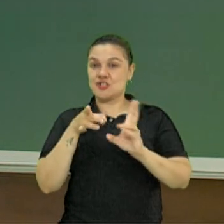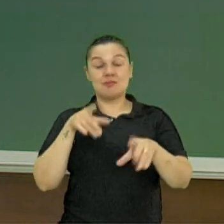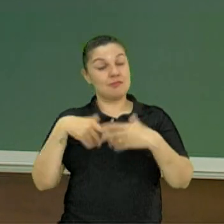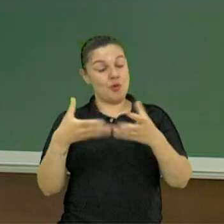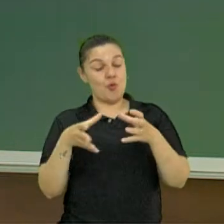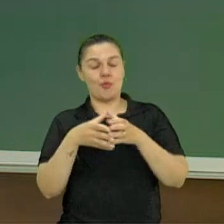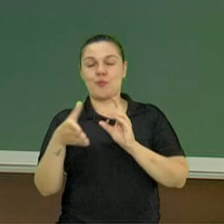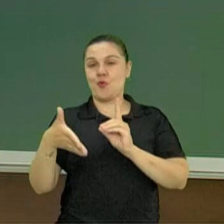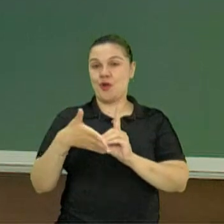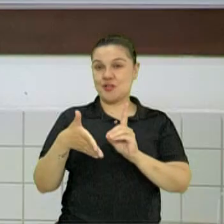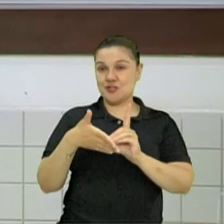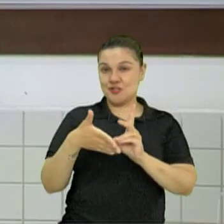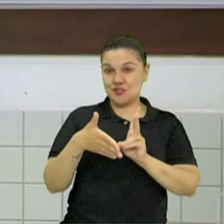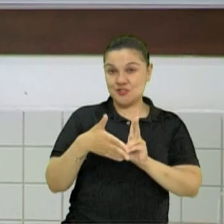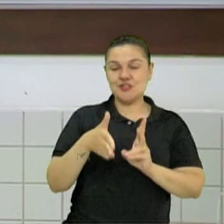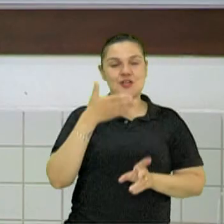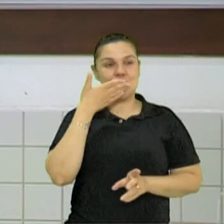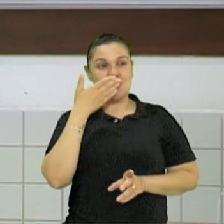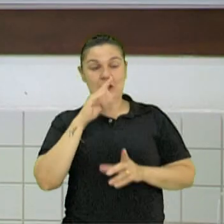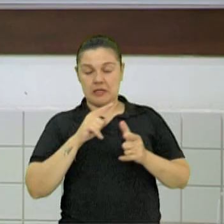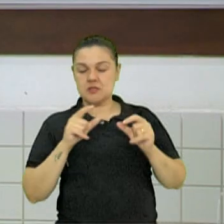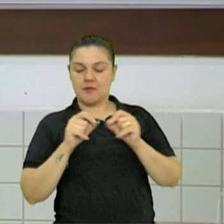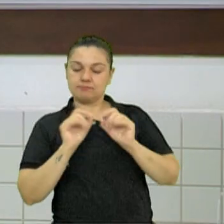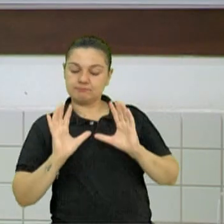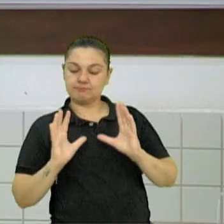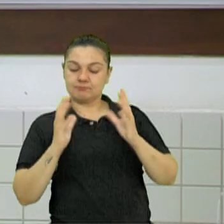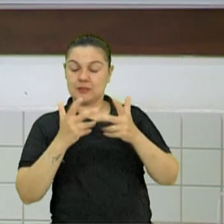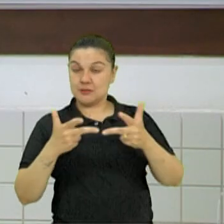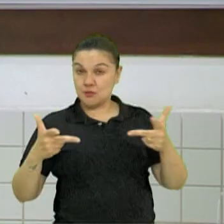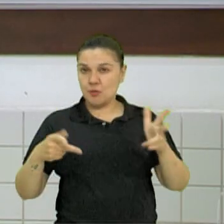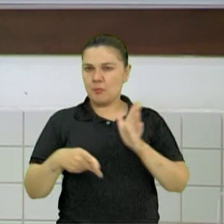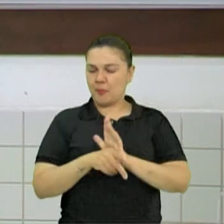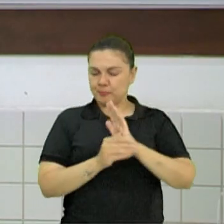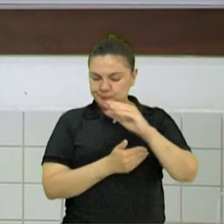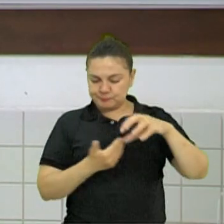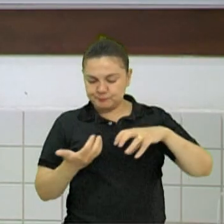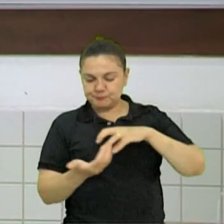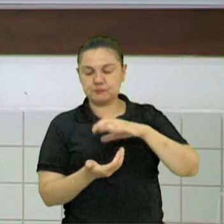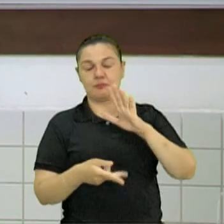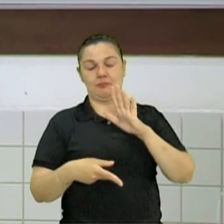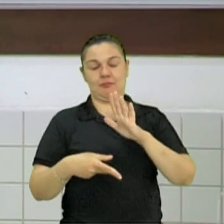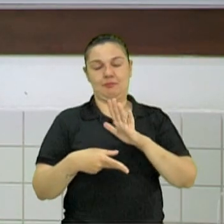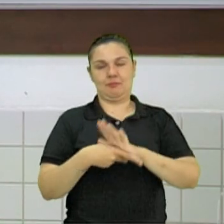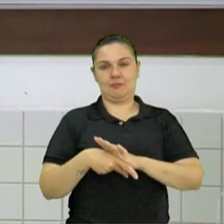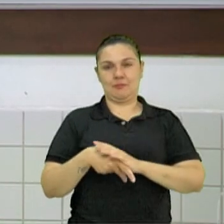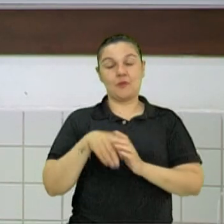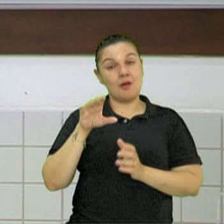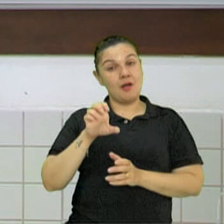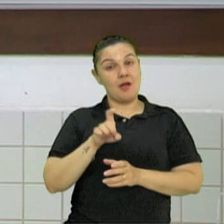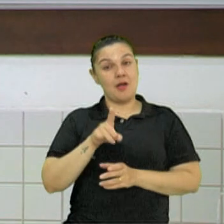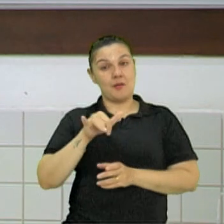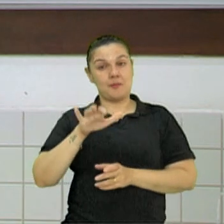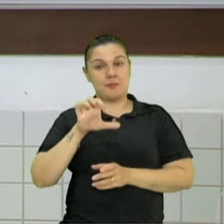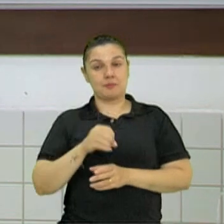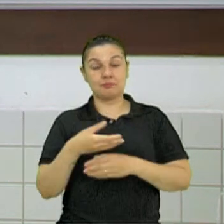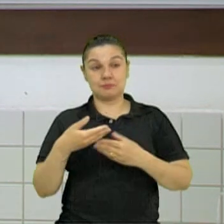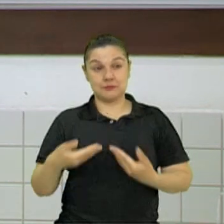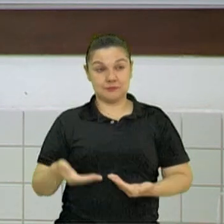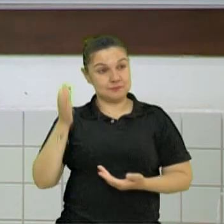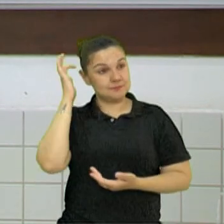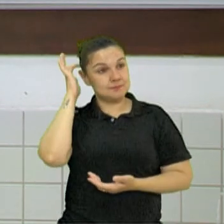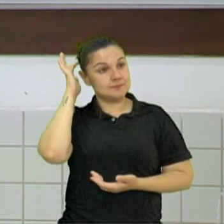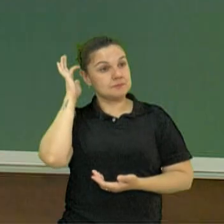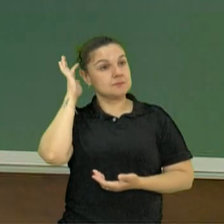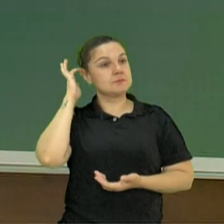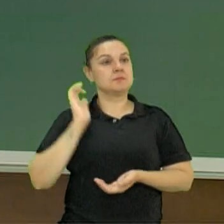costumes indígenas, né, aqueles rituais indígenas que eles fazem, então tem tudo a ver com a obra épica. E por falar em obra, claro que